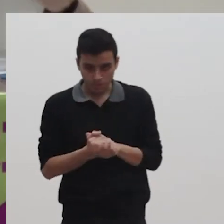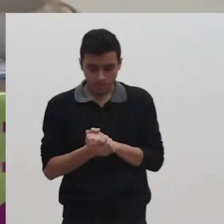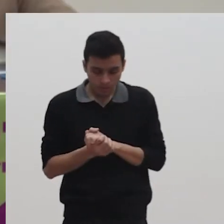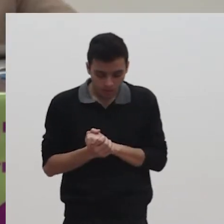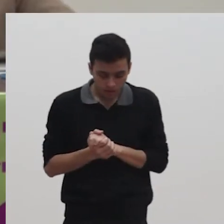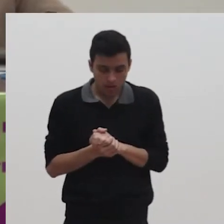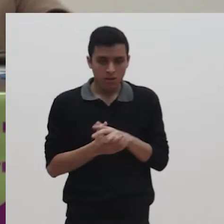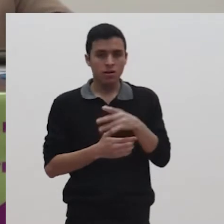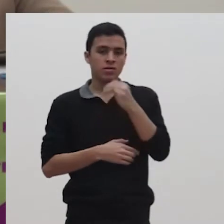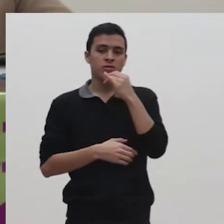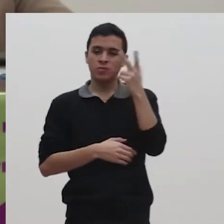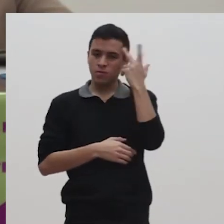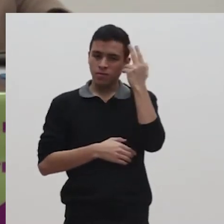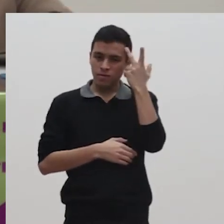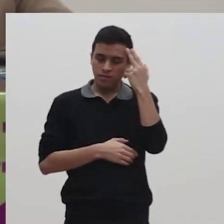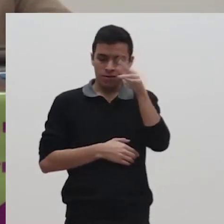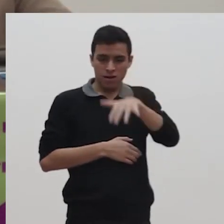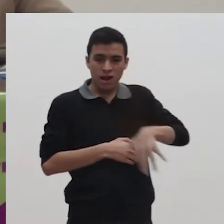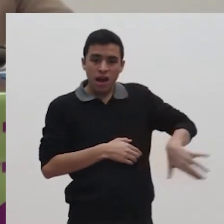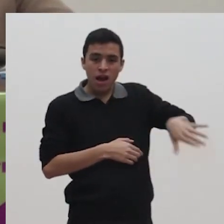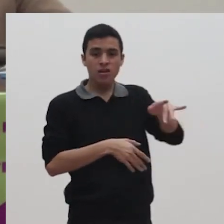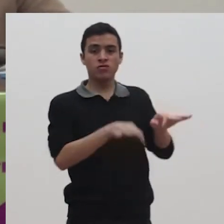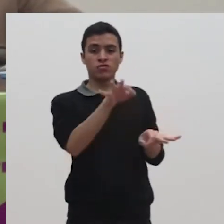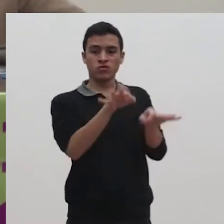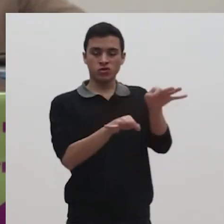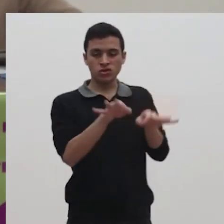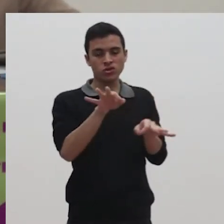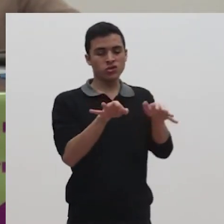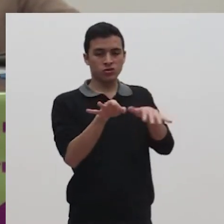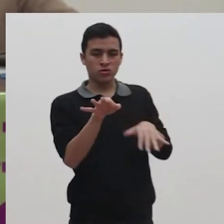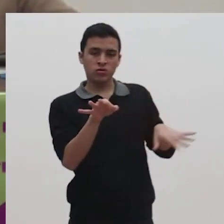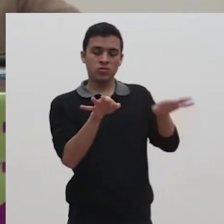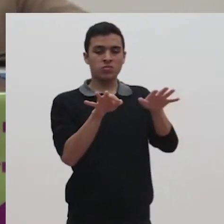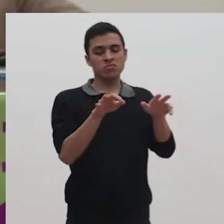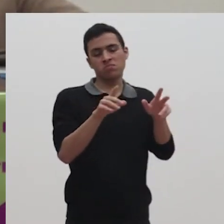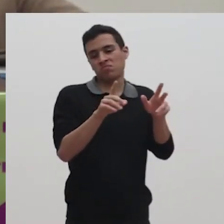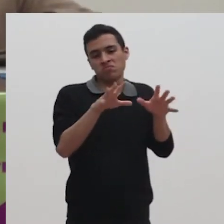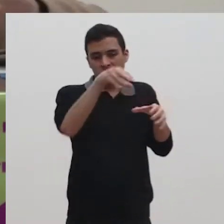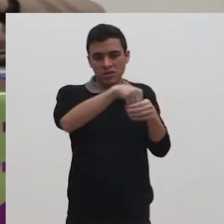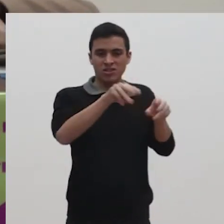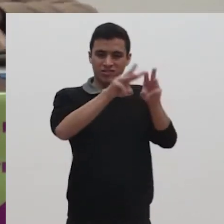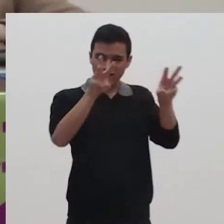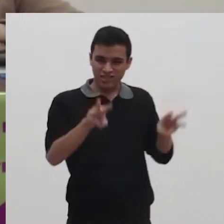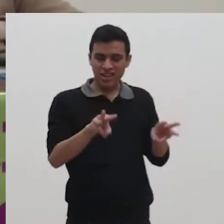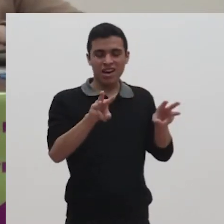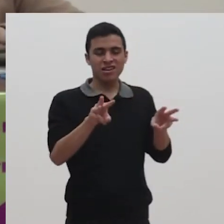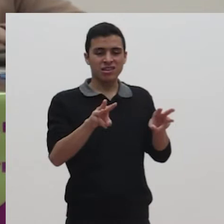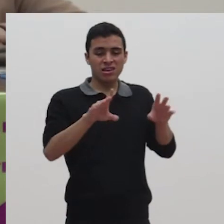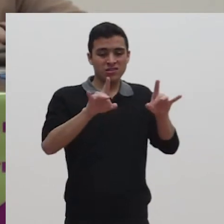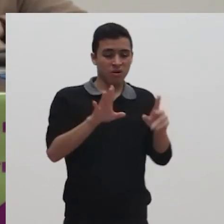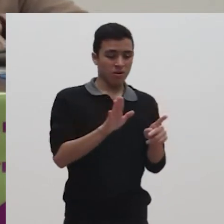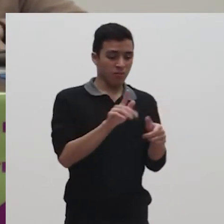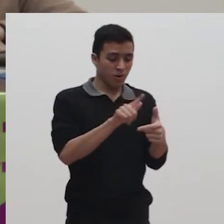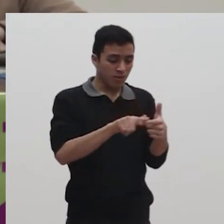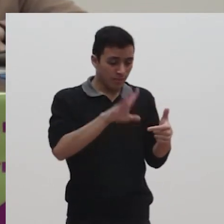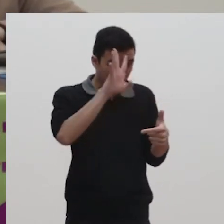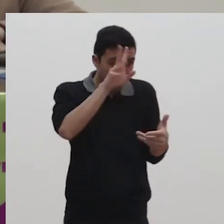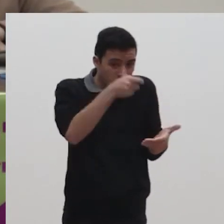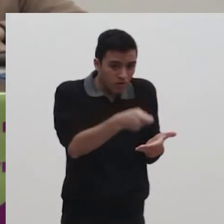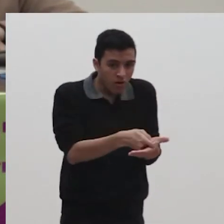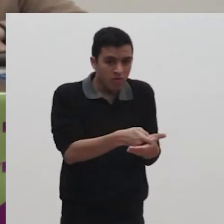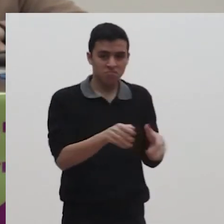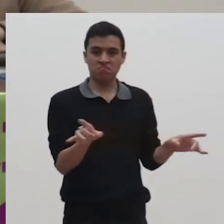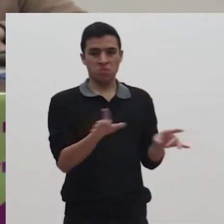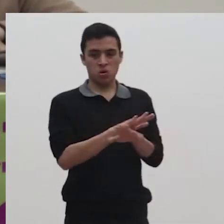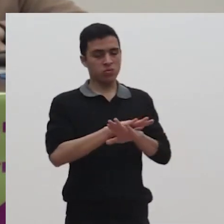evidentemente que o mundo estritamente jurídico, o mundo das portarias ou o mundo das resoluções da universidade, elas não resolvem sozinhas as coisas do dia